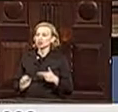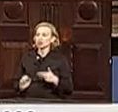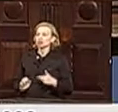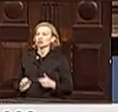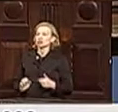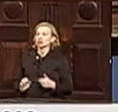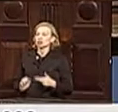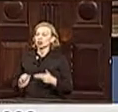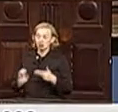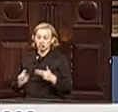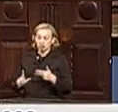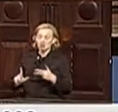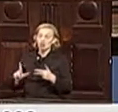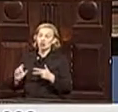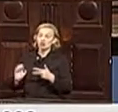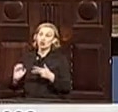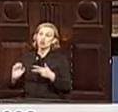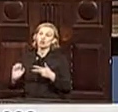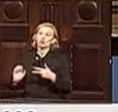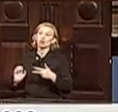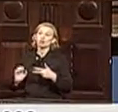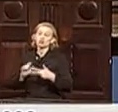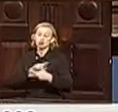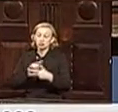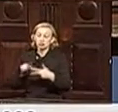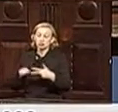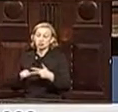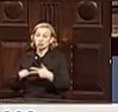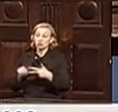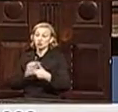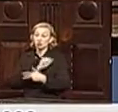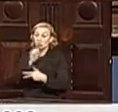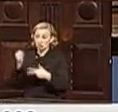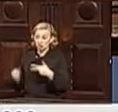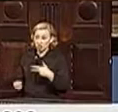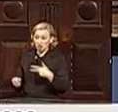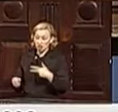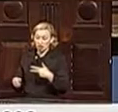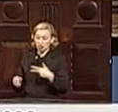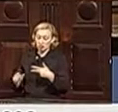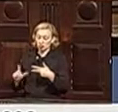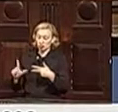de comando de governo e deixa